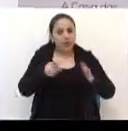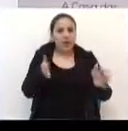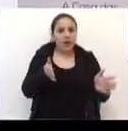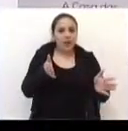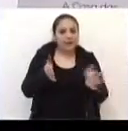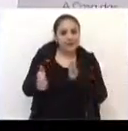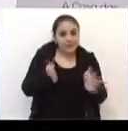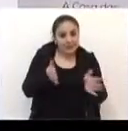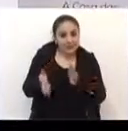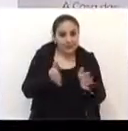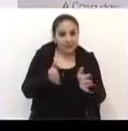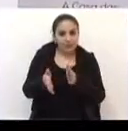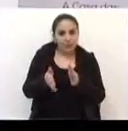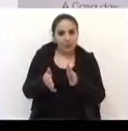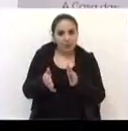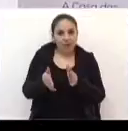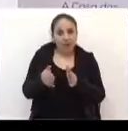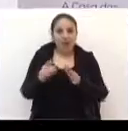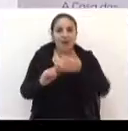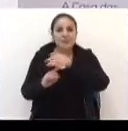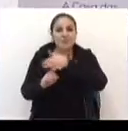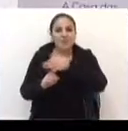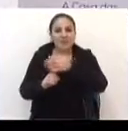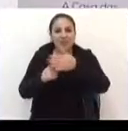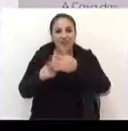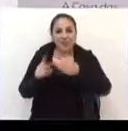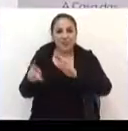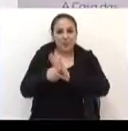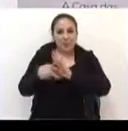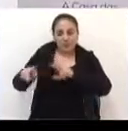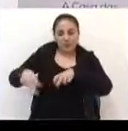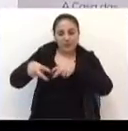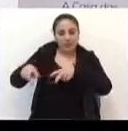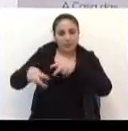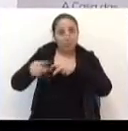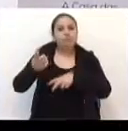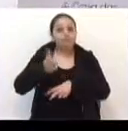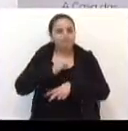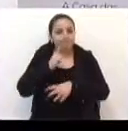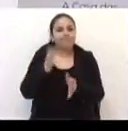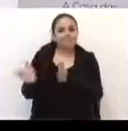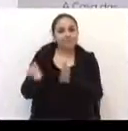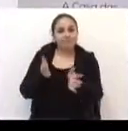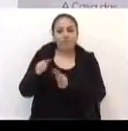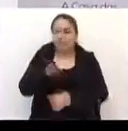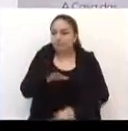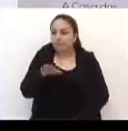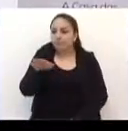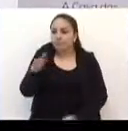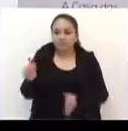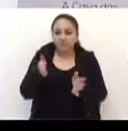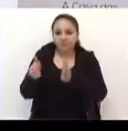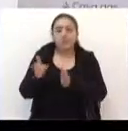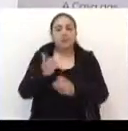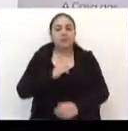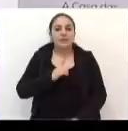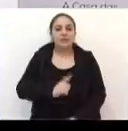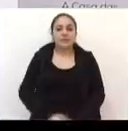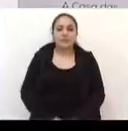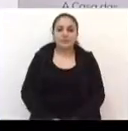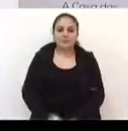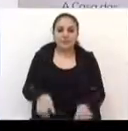a feira que não tinha acessibilidade hoje tem, a feira dos produtos agroecológicos.